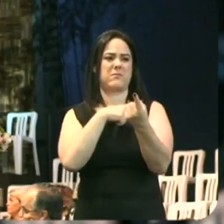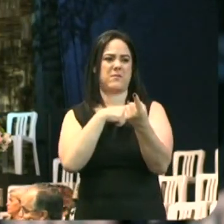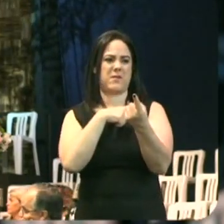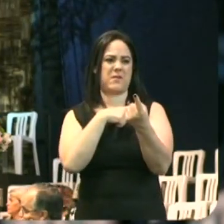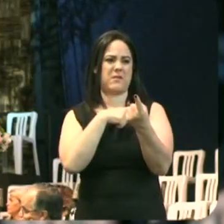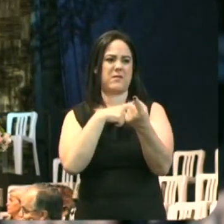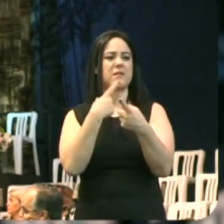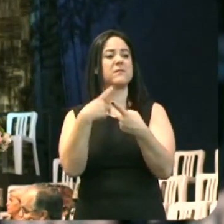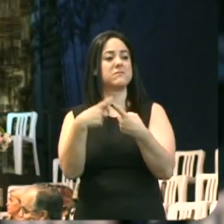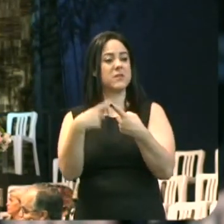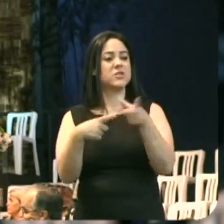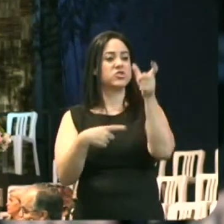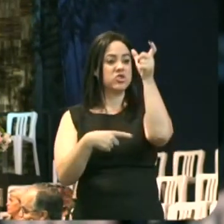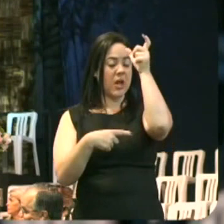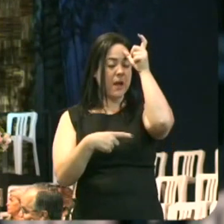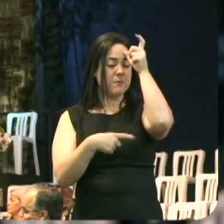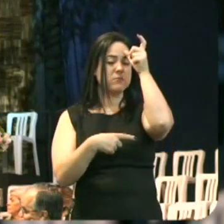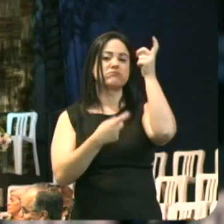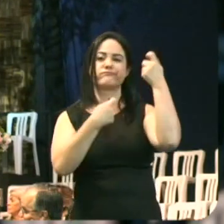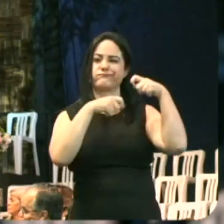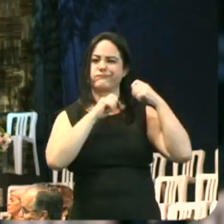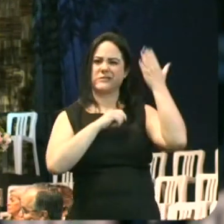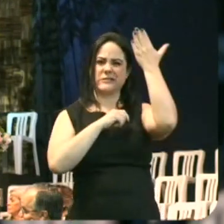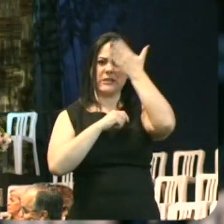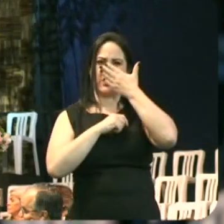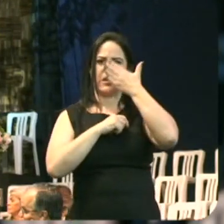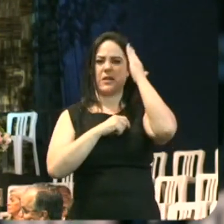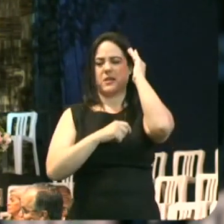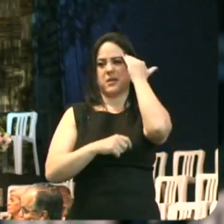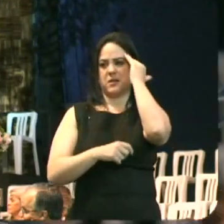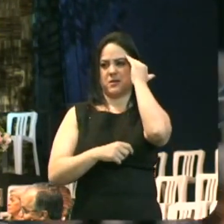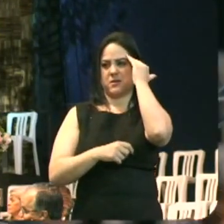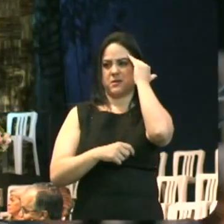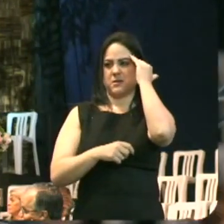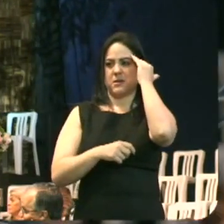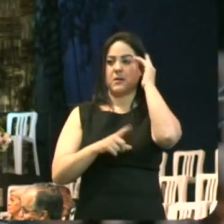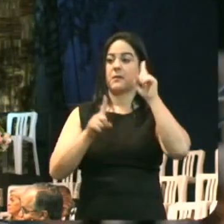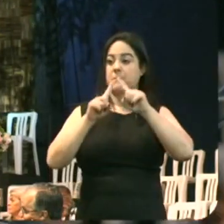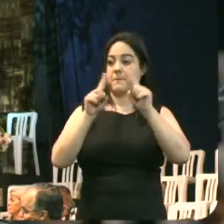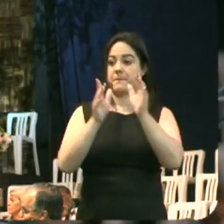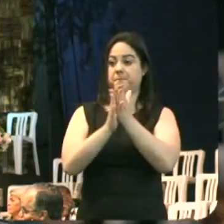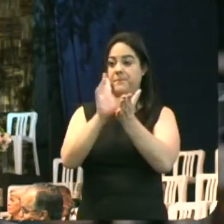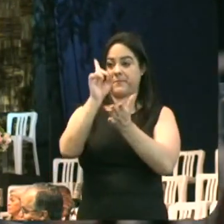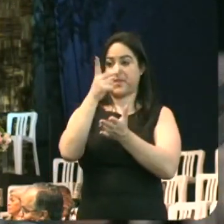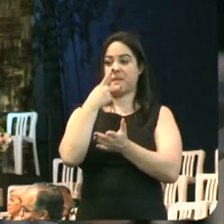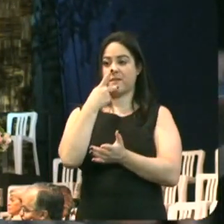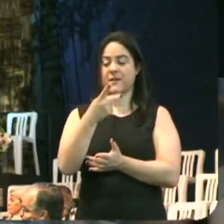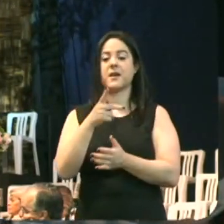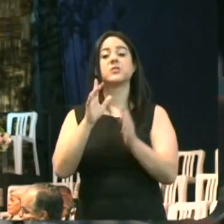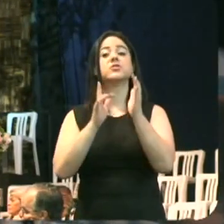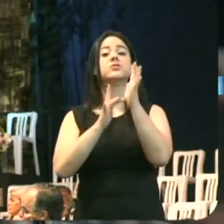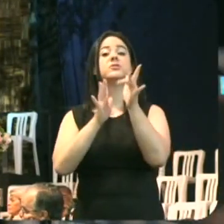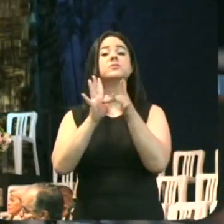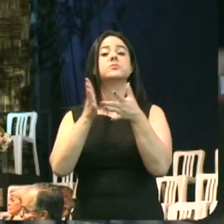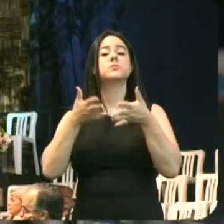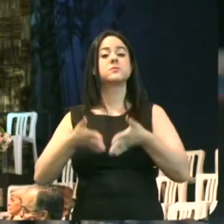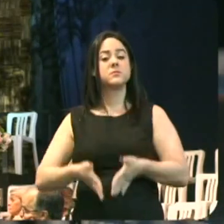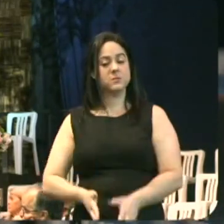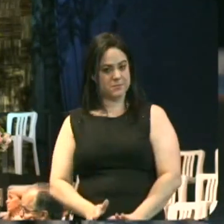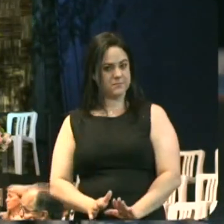porque o inimigo cega o entendimento. Mas a Bíblia diz o seguinte: Jesus